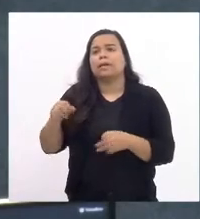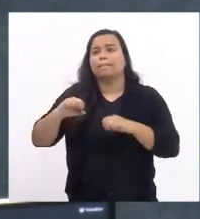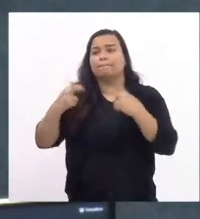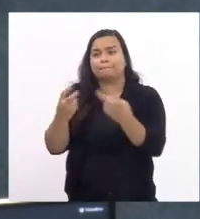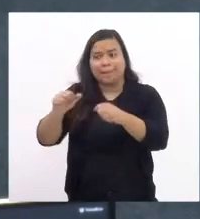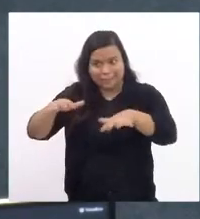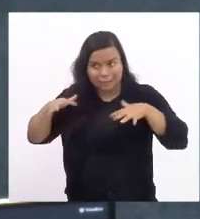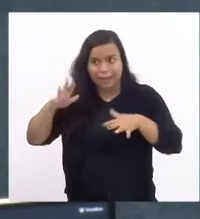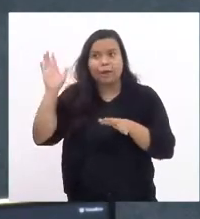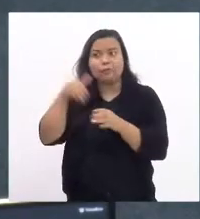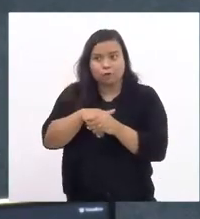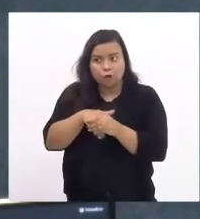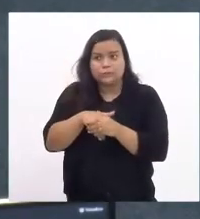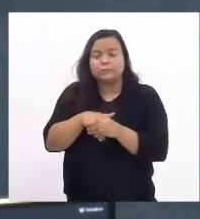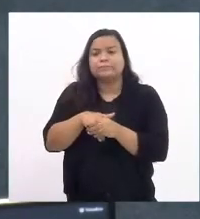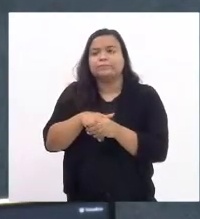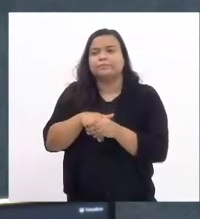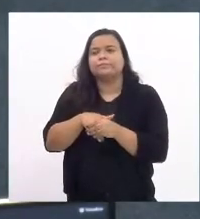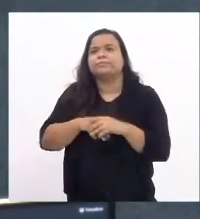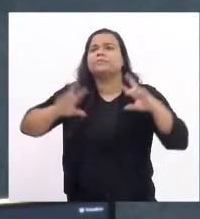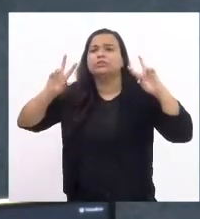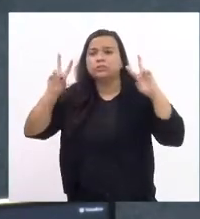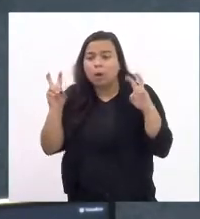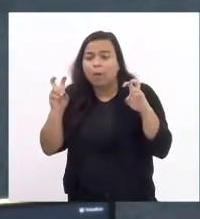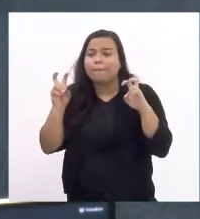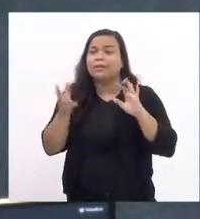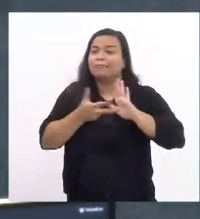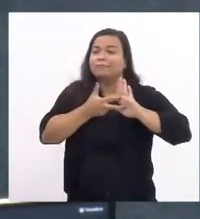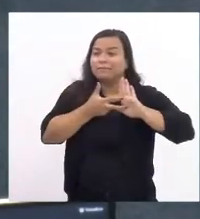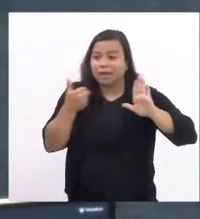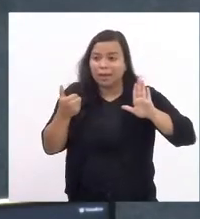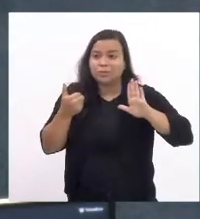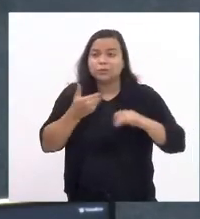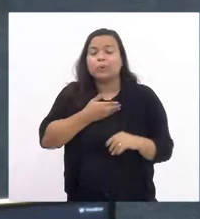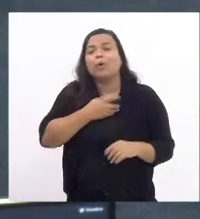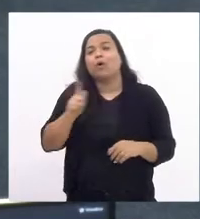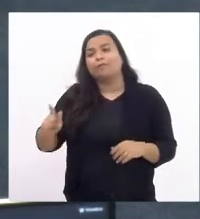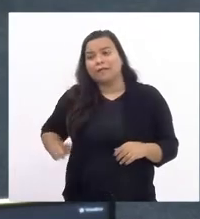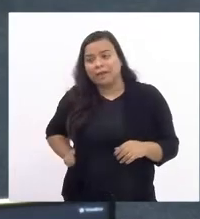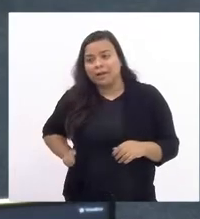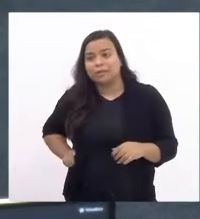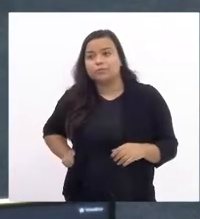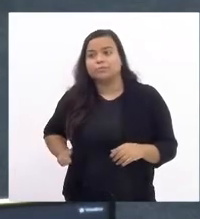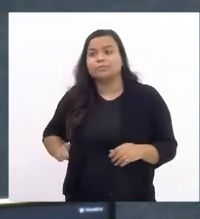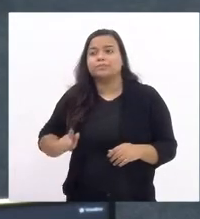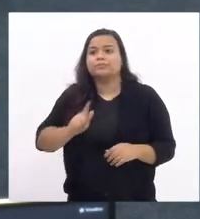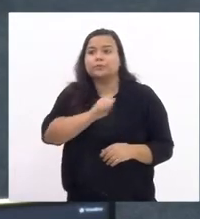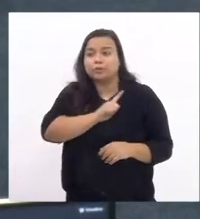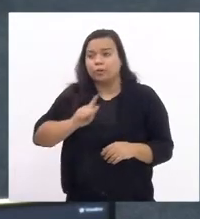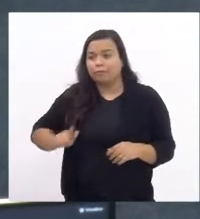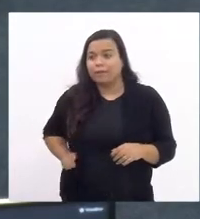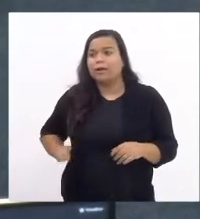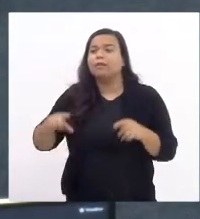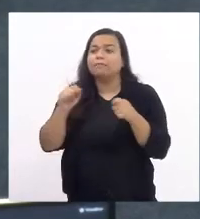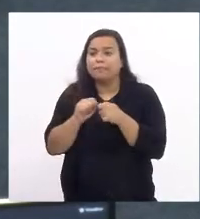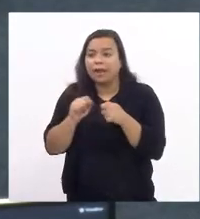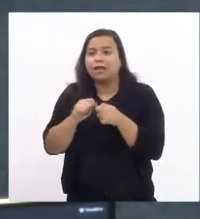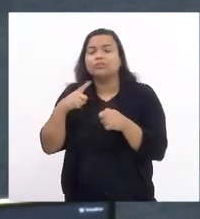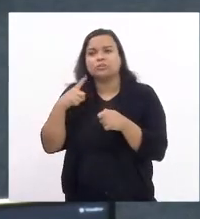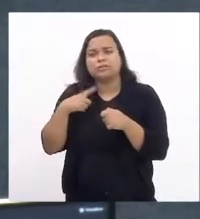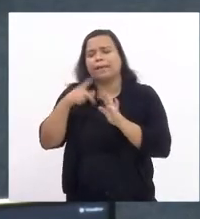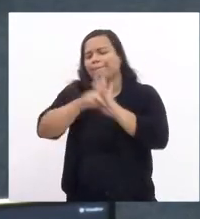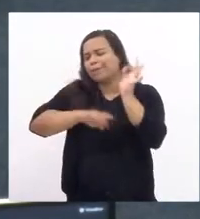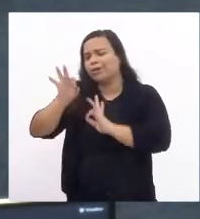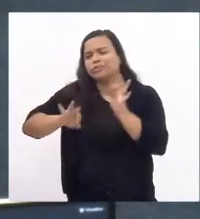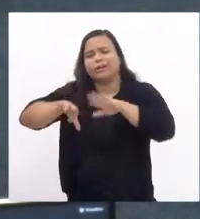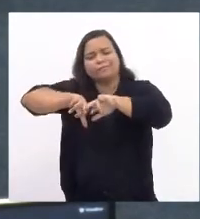de votação a respeito dos vetos que o governador tem feito a vários